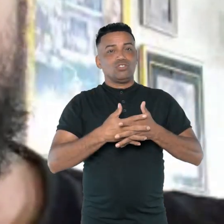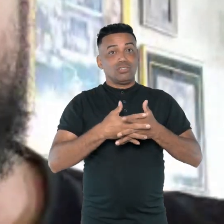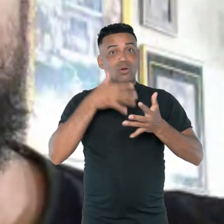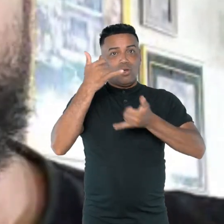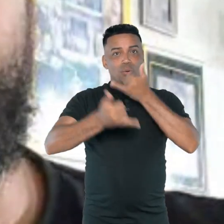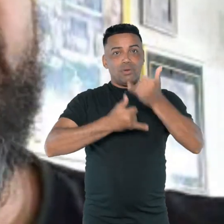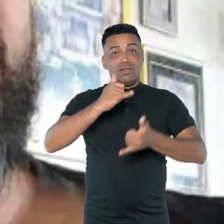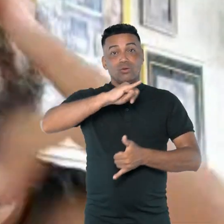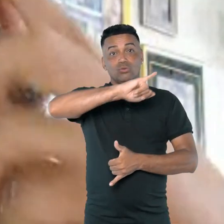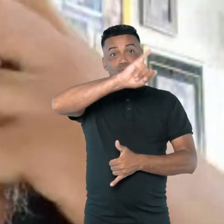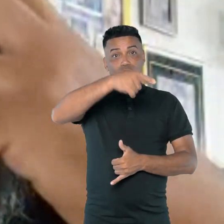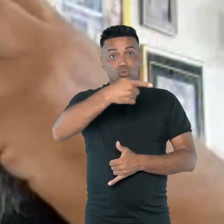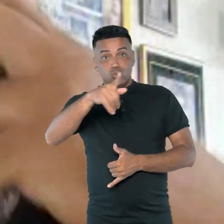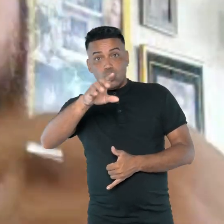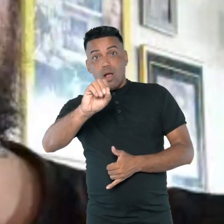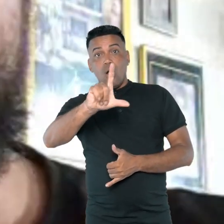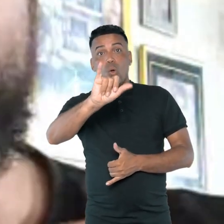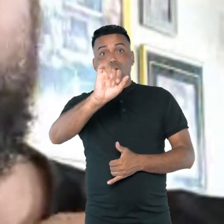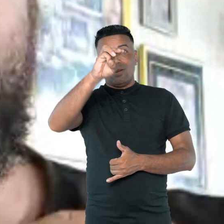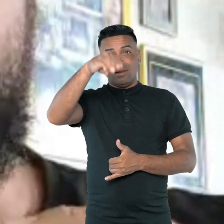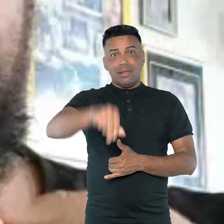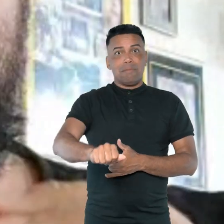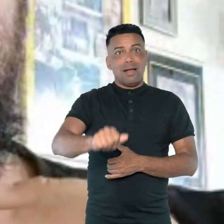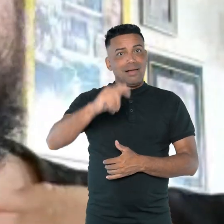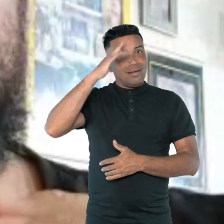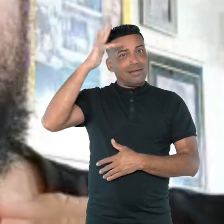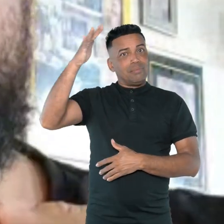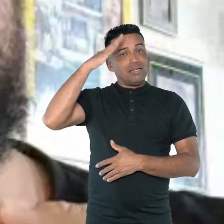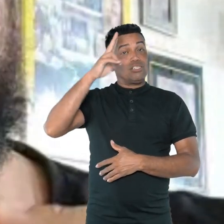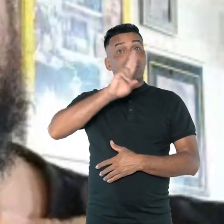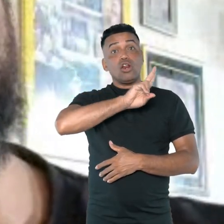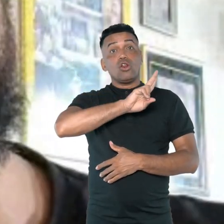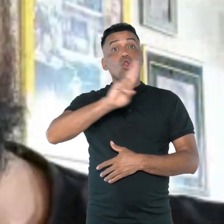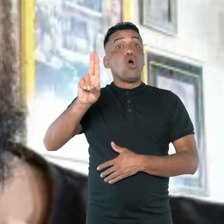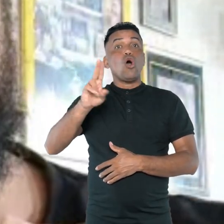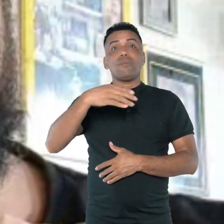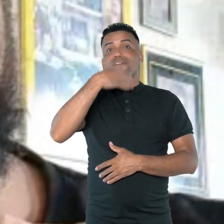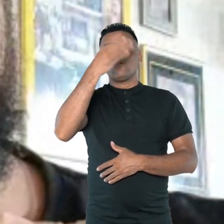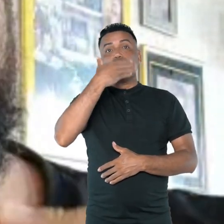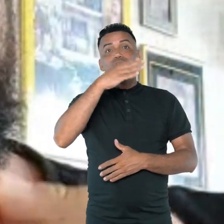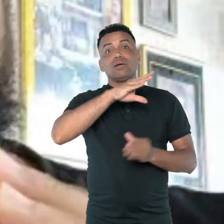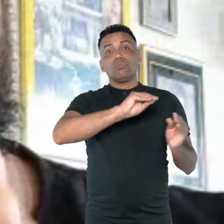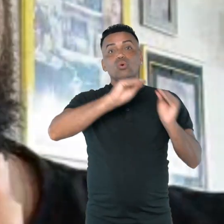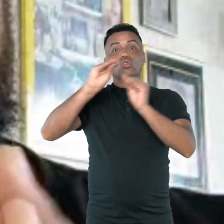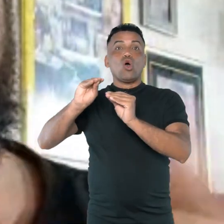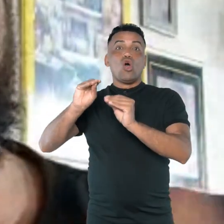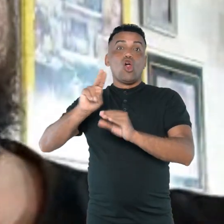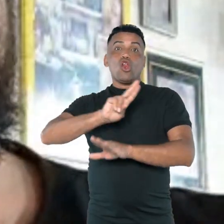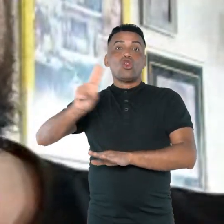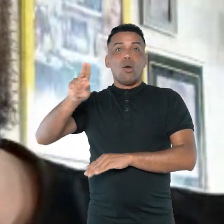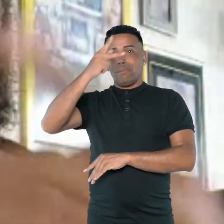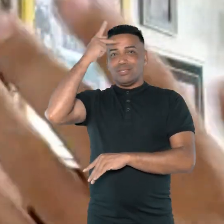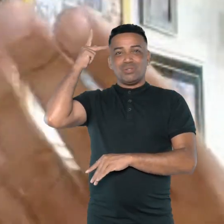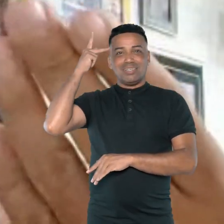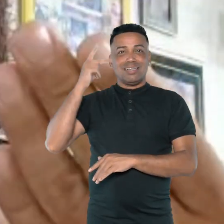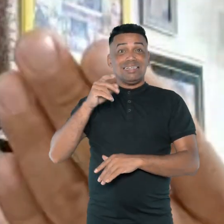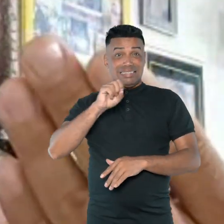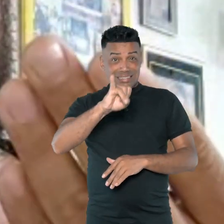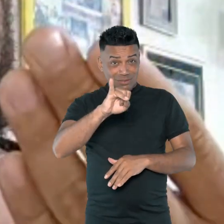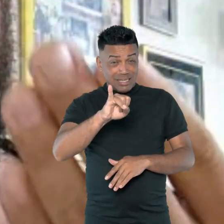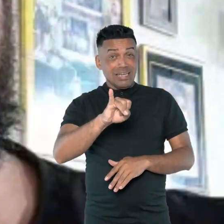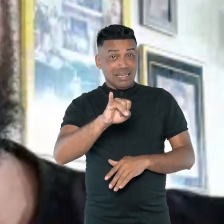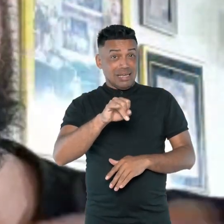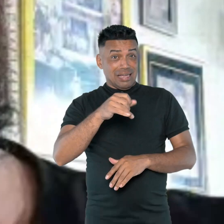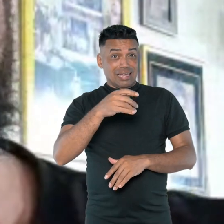eles quando a gente vai ler o João Lima, e eu falo, gente, imagina, é o nome de uma fruta que virou sobrenome. E aí eu pergunto para as crianças, se você tivesse